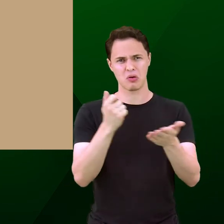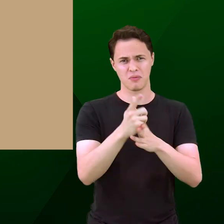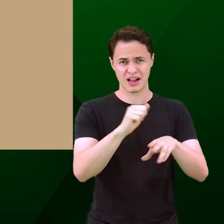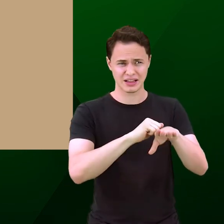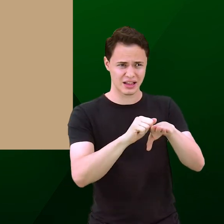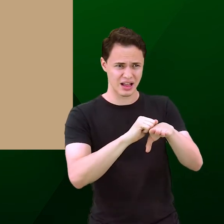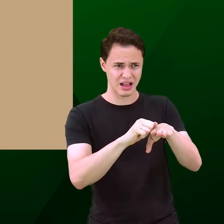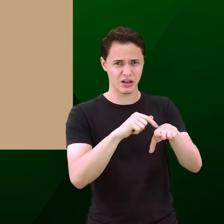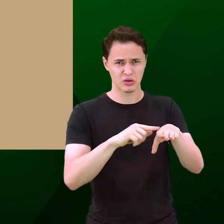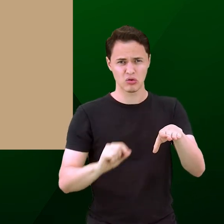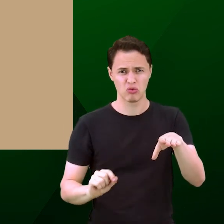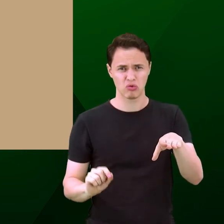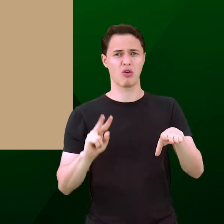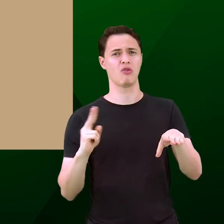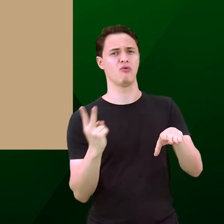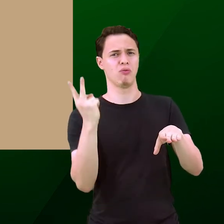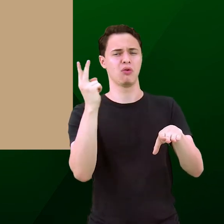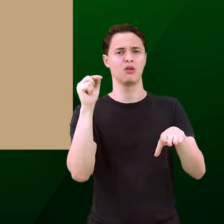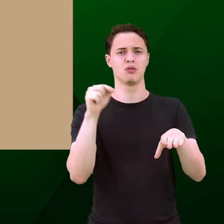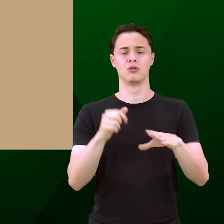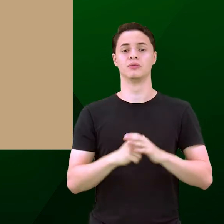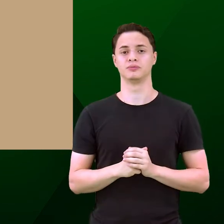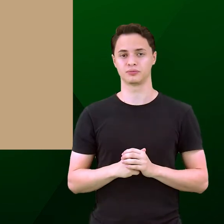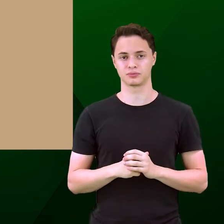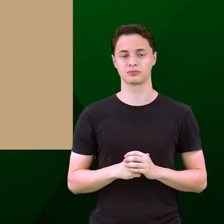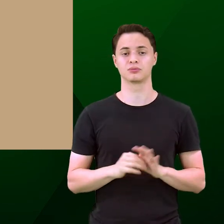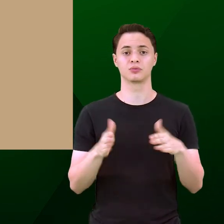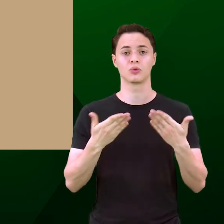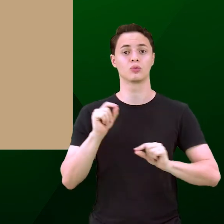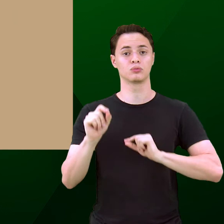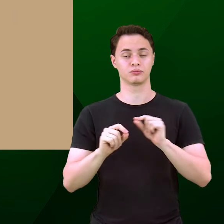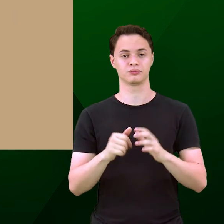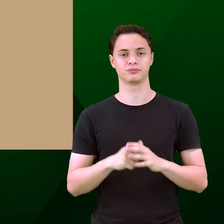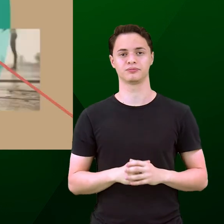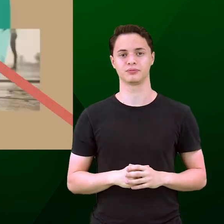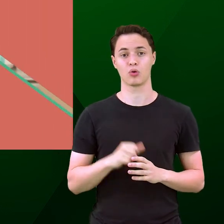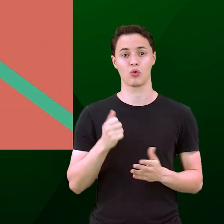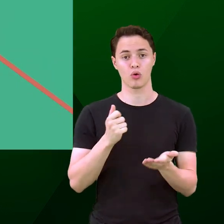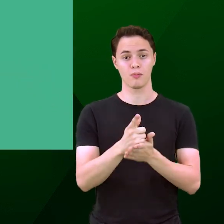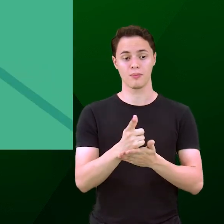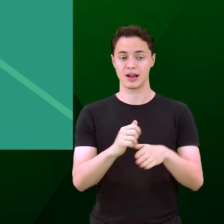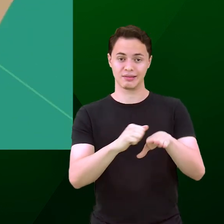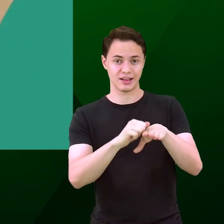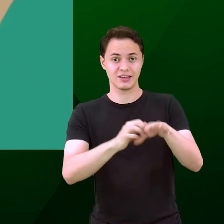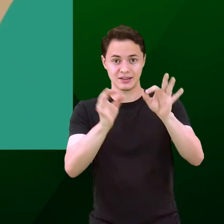falta de repouso, simplesmente. Né? Jogou terça, jogou quarta, jogou